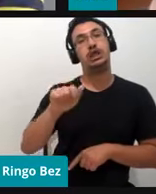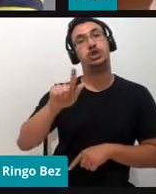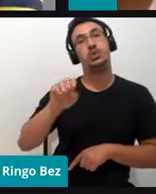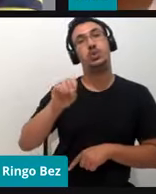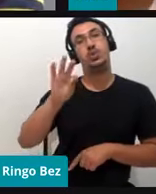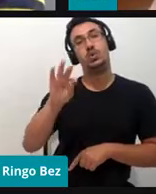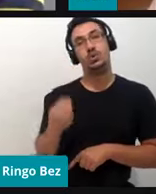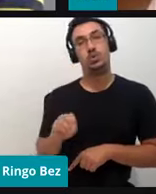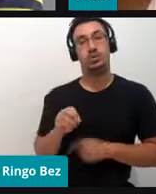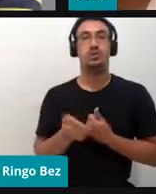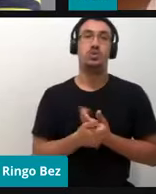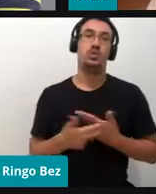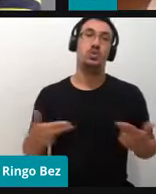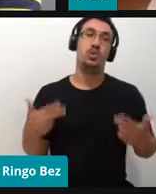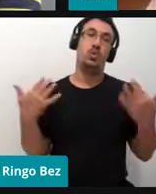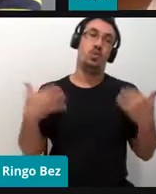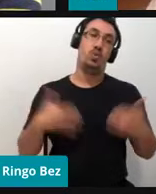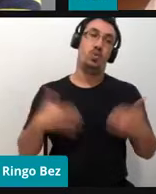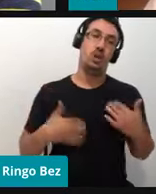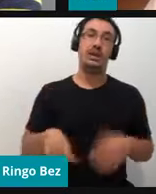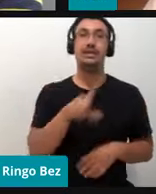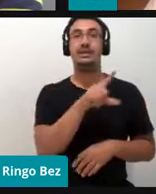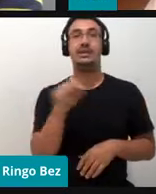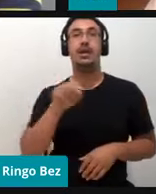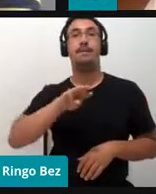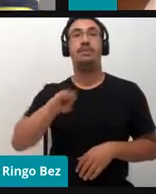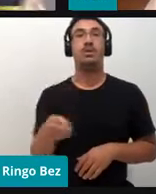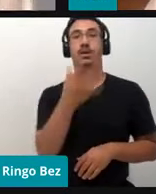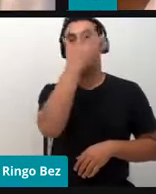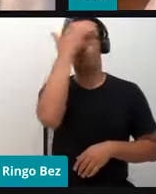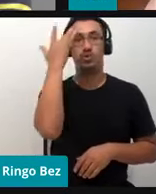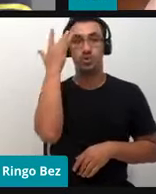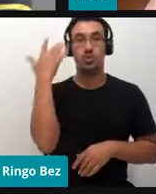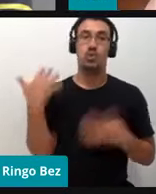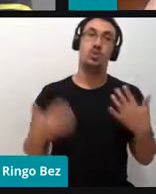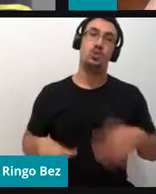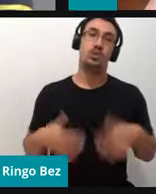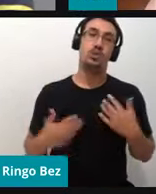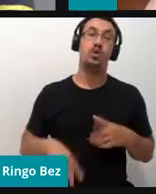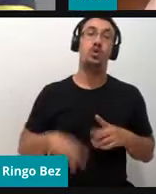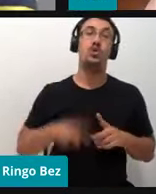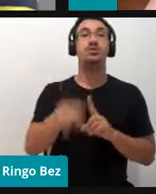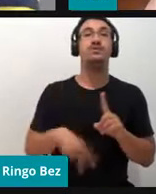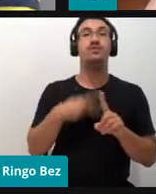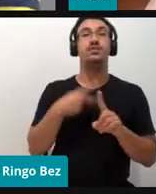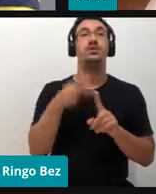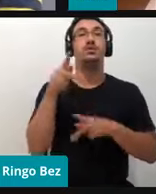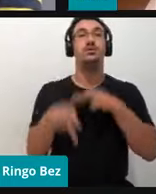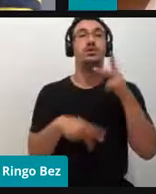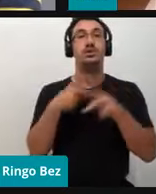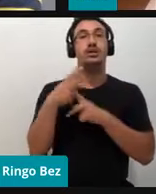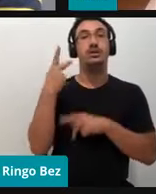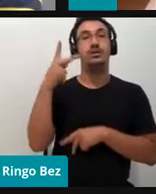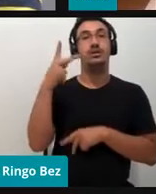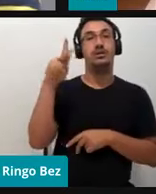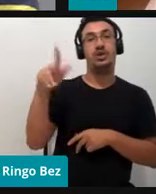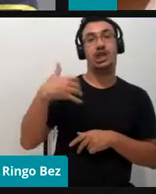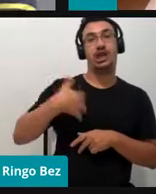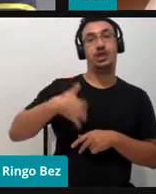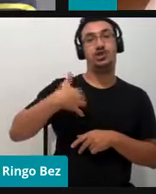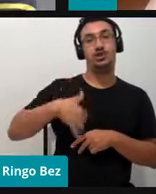coisa, gente. É 100 milhões de pessoas. É 2 vezes a população da Argentina.